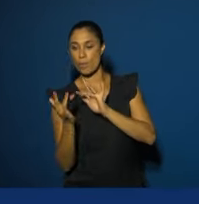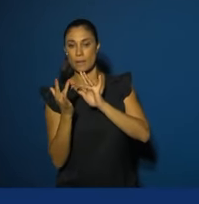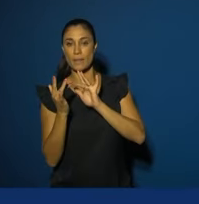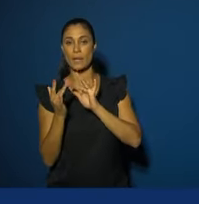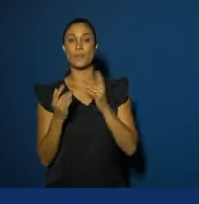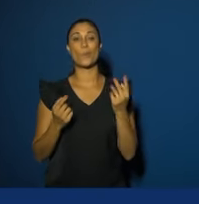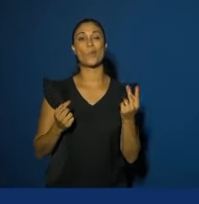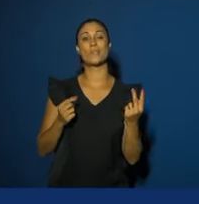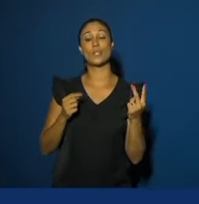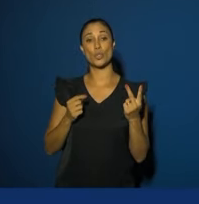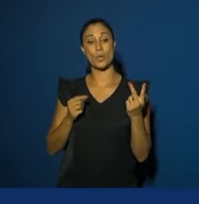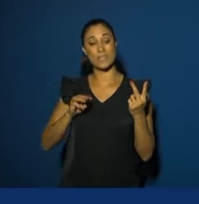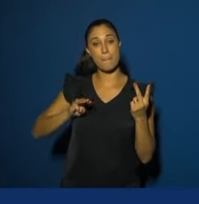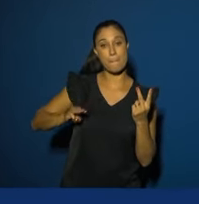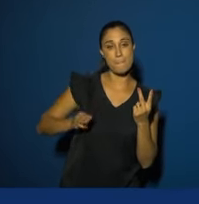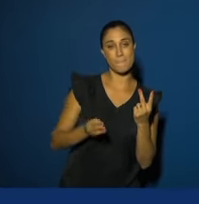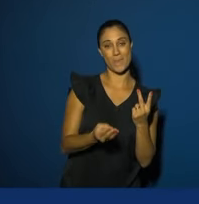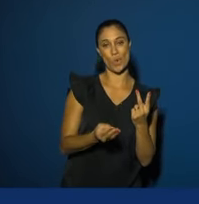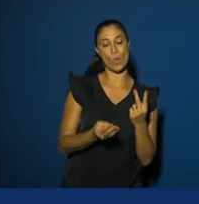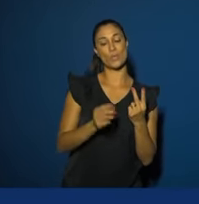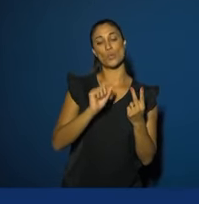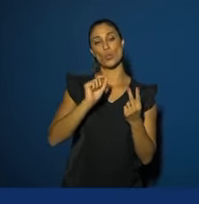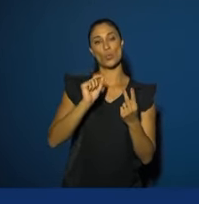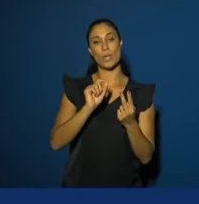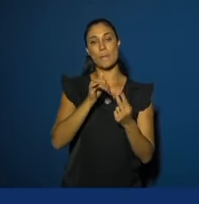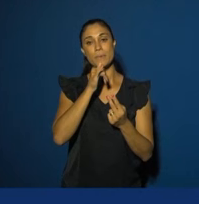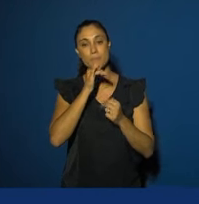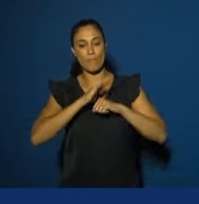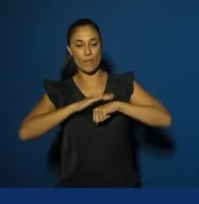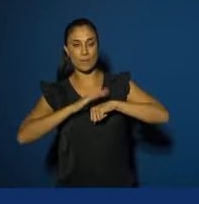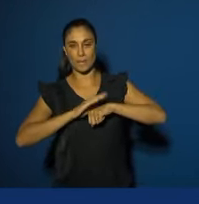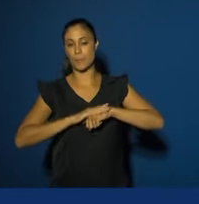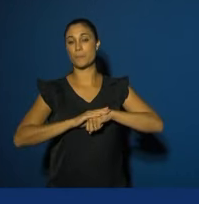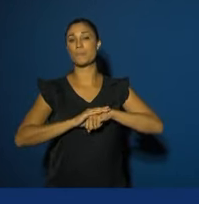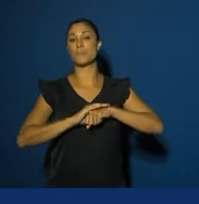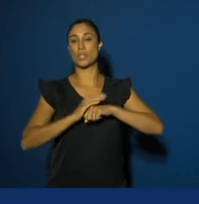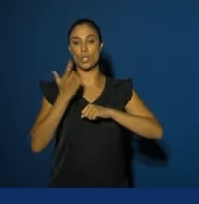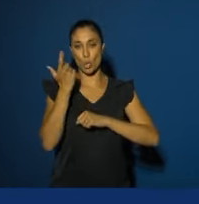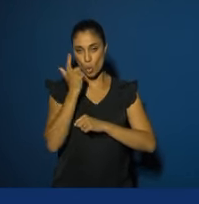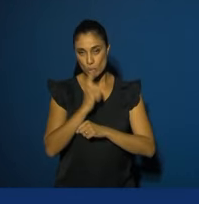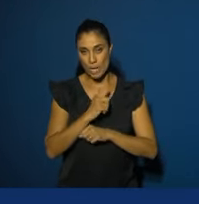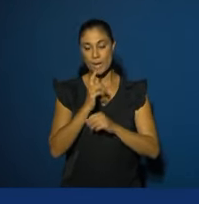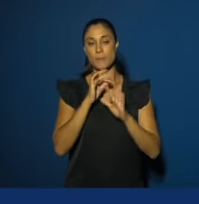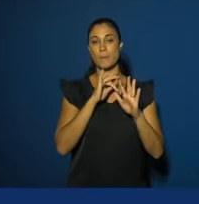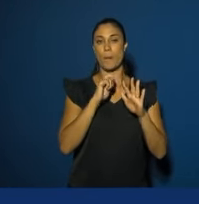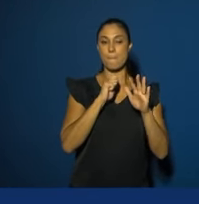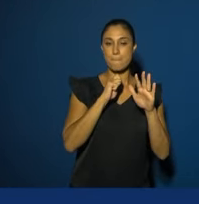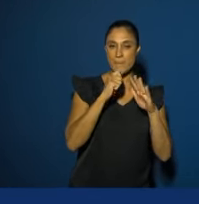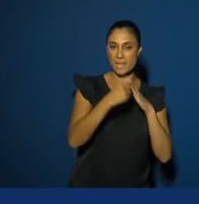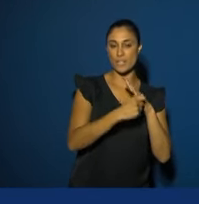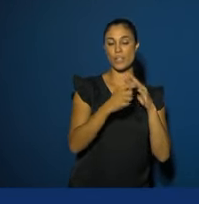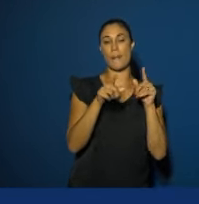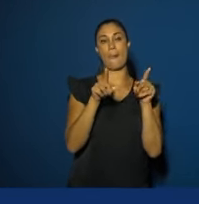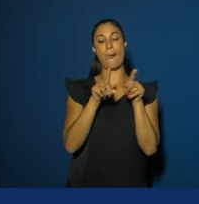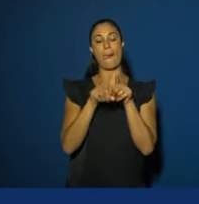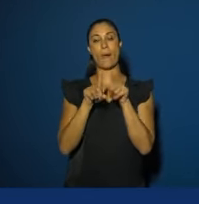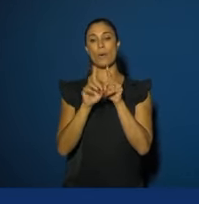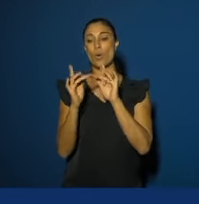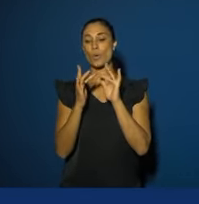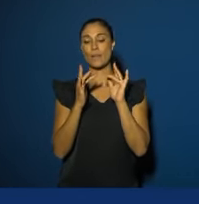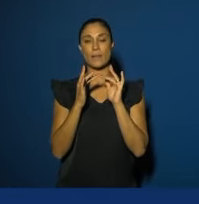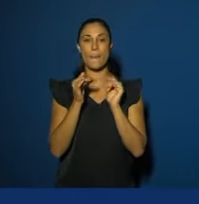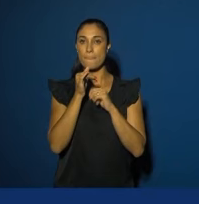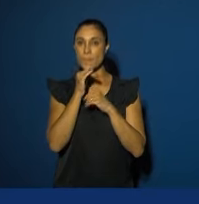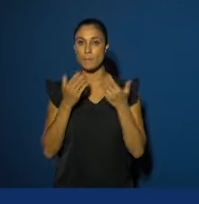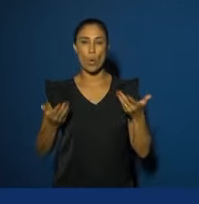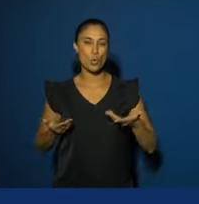esses 2 milhões de membros C eh operando no shoppings a gente consegue direcionar mídia a gente consegue conectar hoje